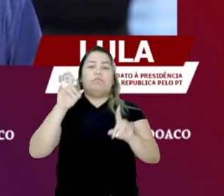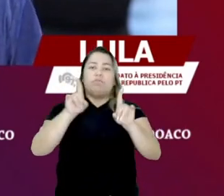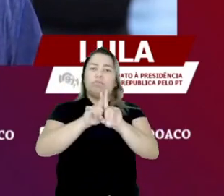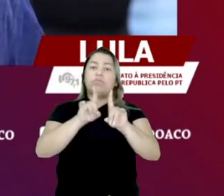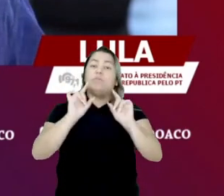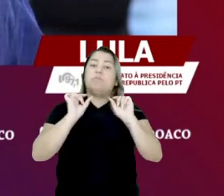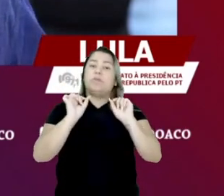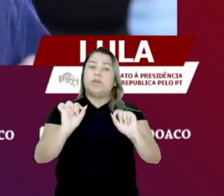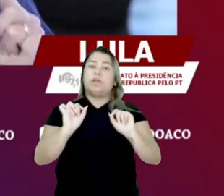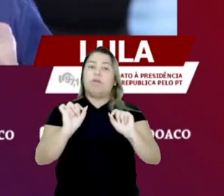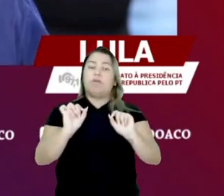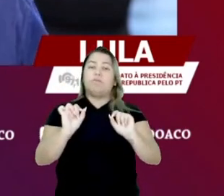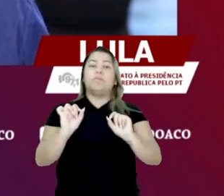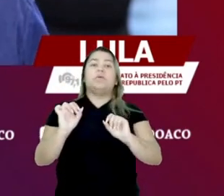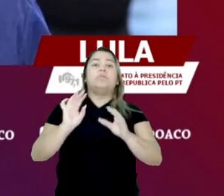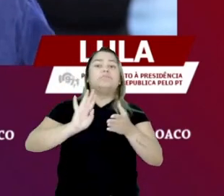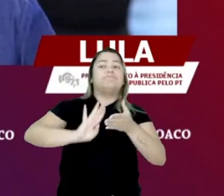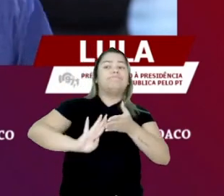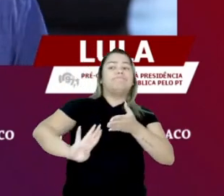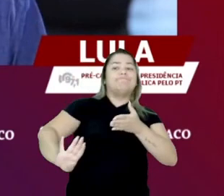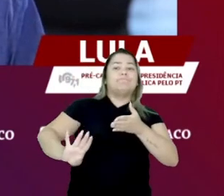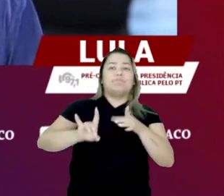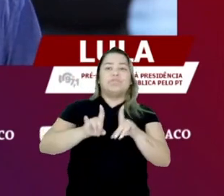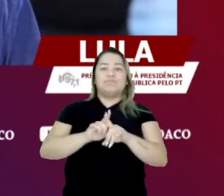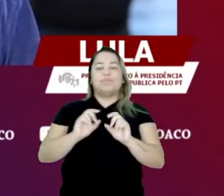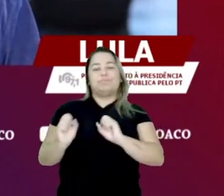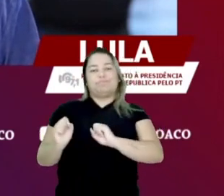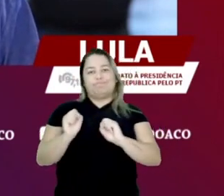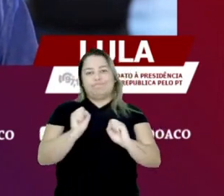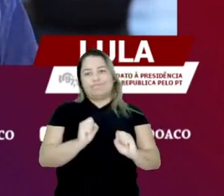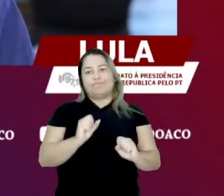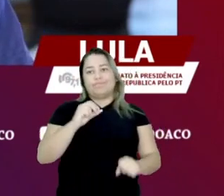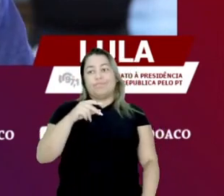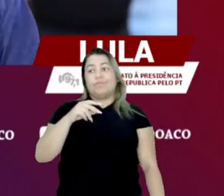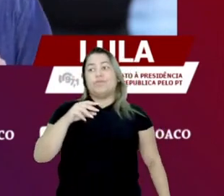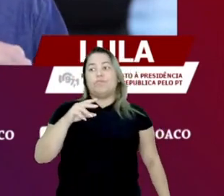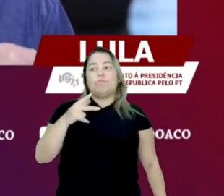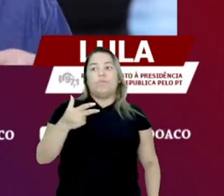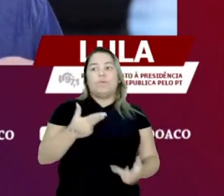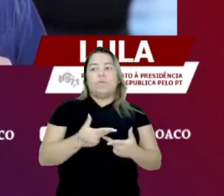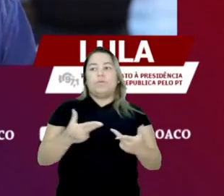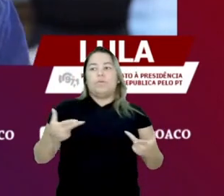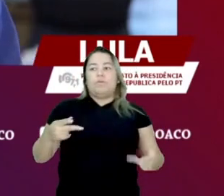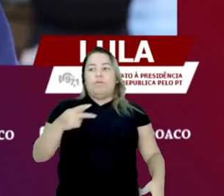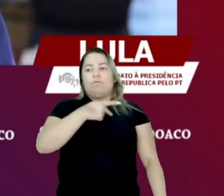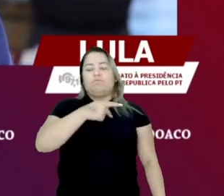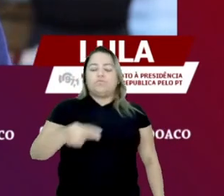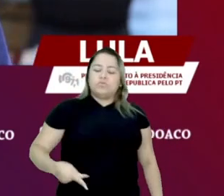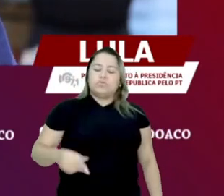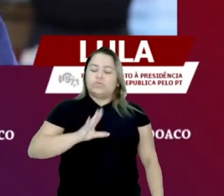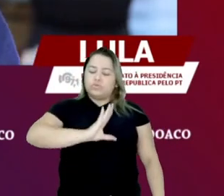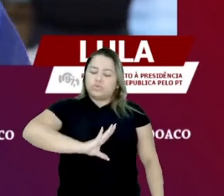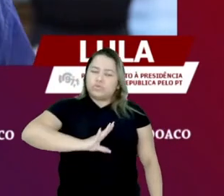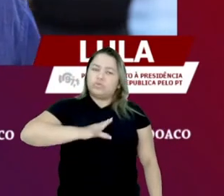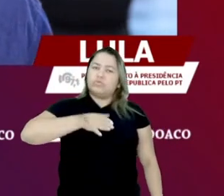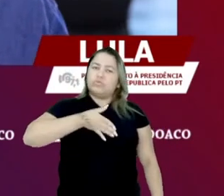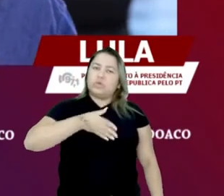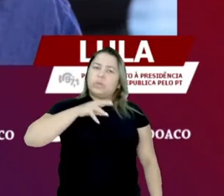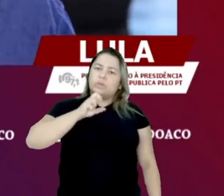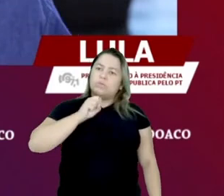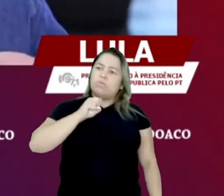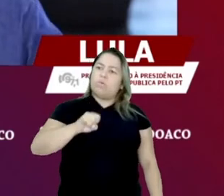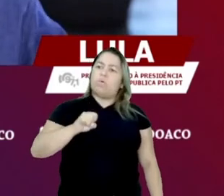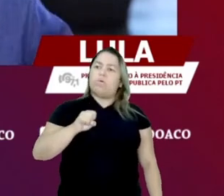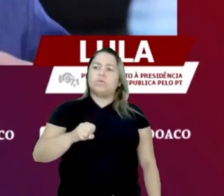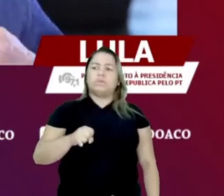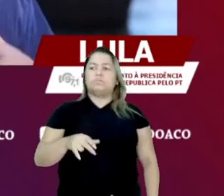fanfarrão, se não fosse um embusteiro, ele já teria feito isso. Mas ele aproveita todas as coisas que acontecem para criar um caso.